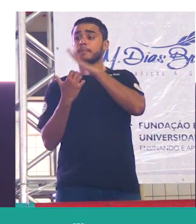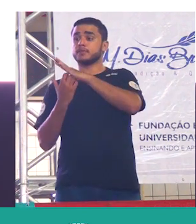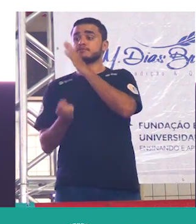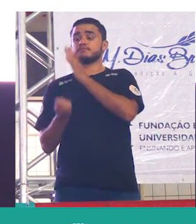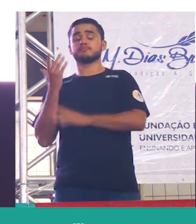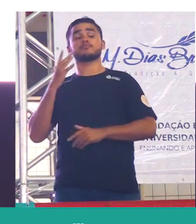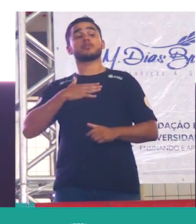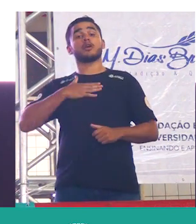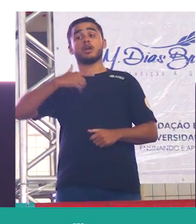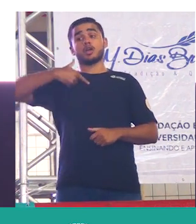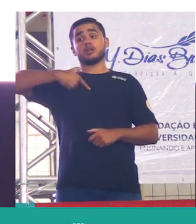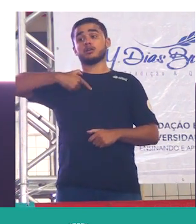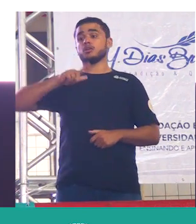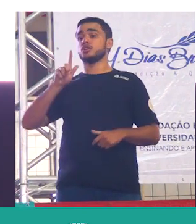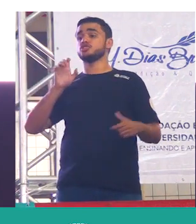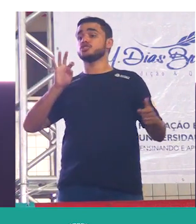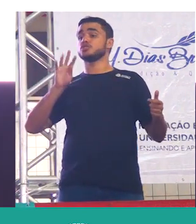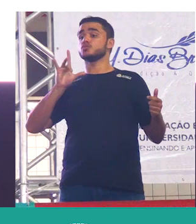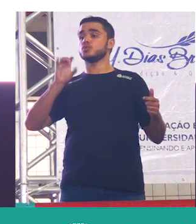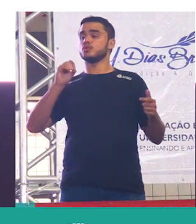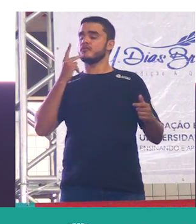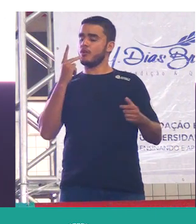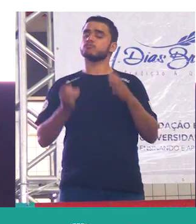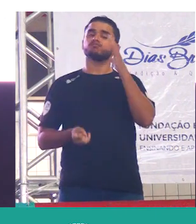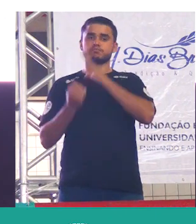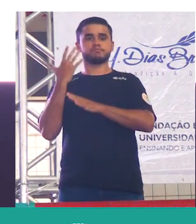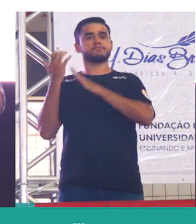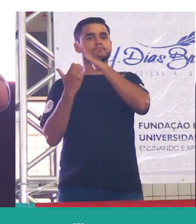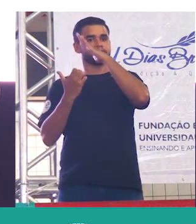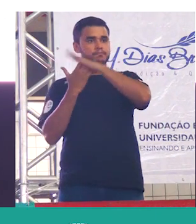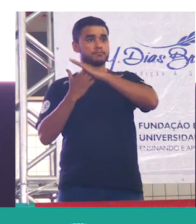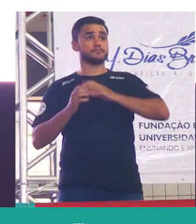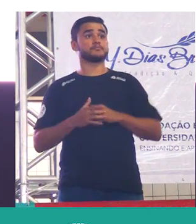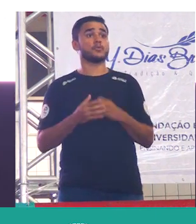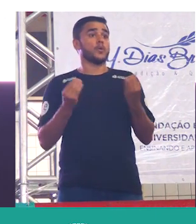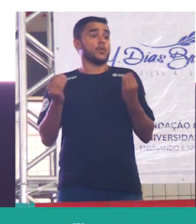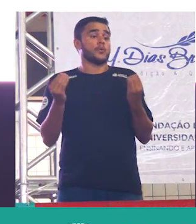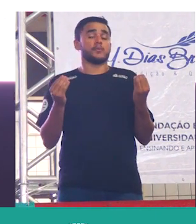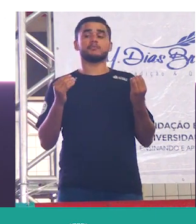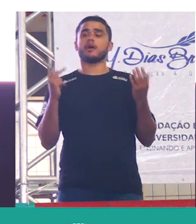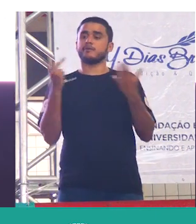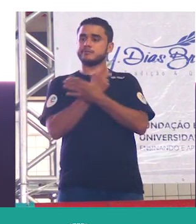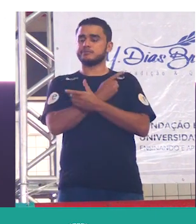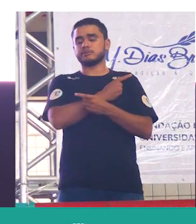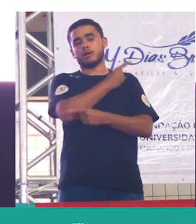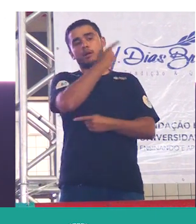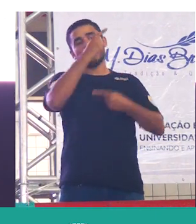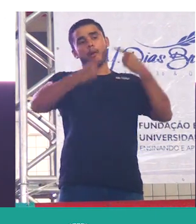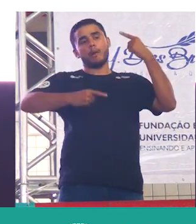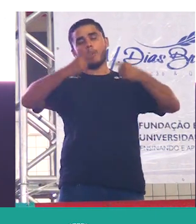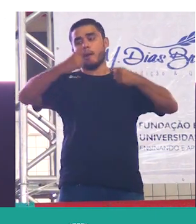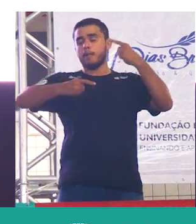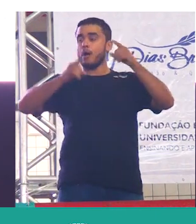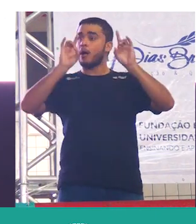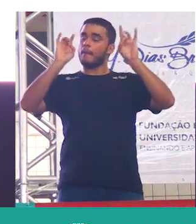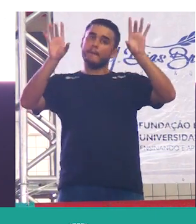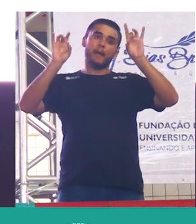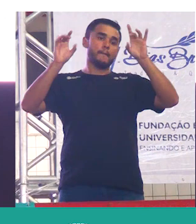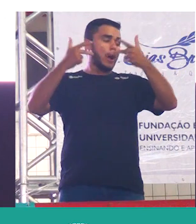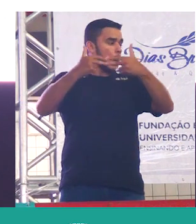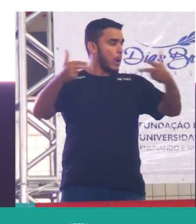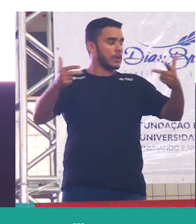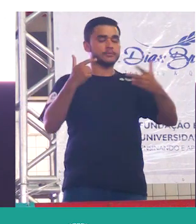Vargas resolveu, vamos criar essa empresa. Só que ela nasce em meio a uma grande polêmica. E ao